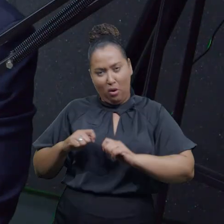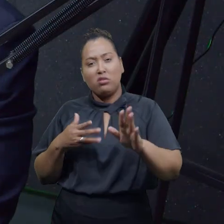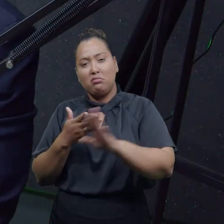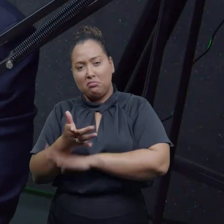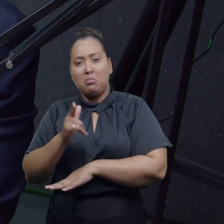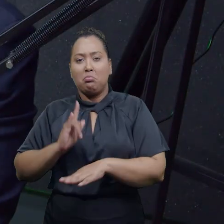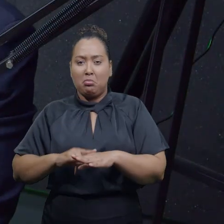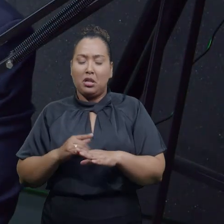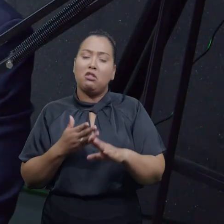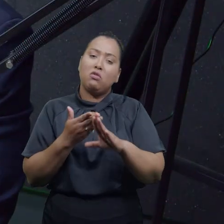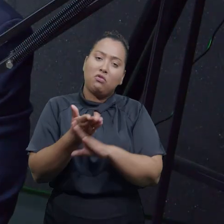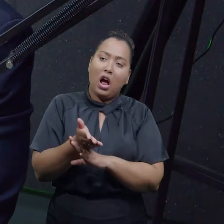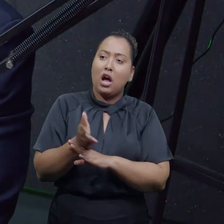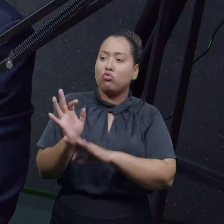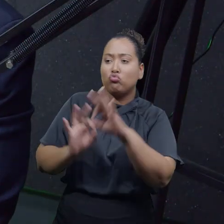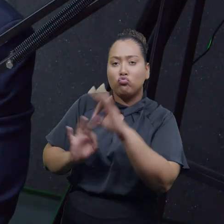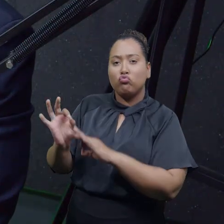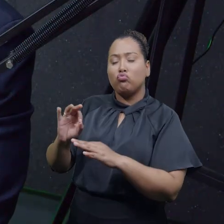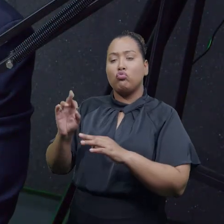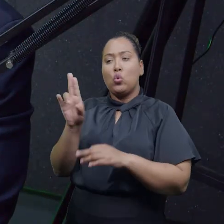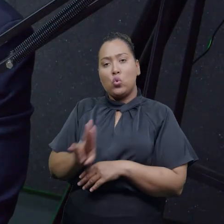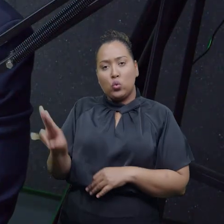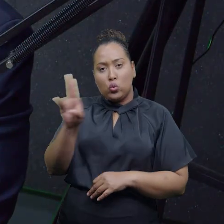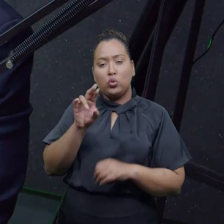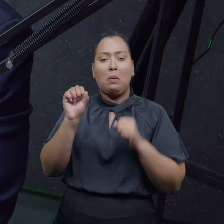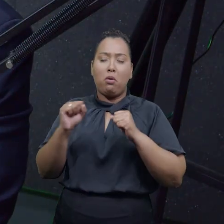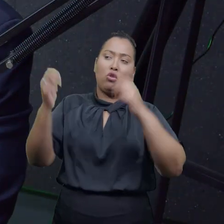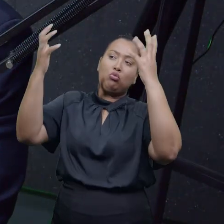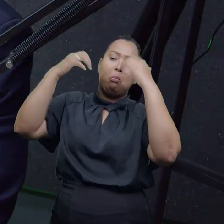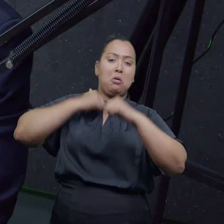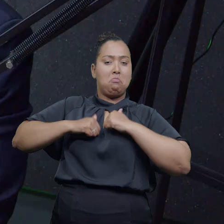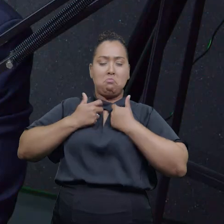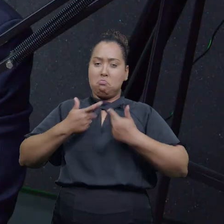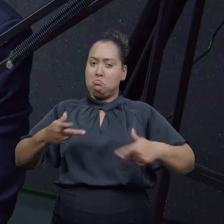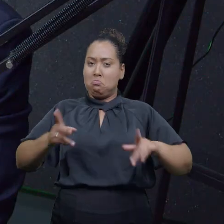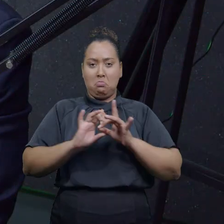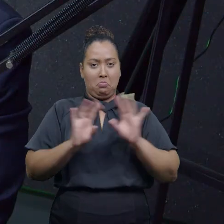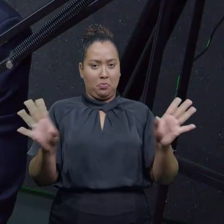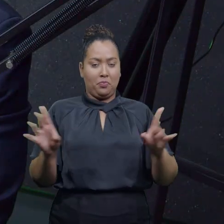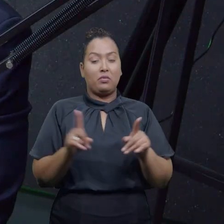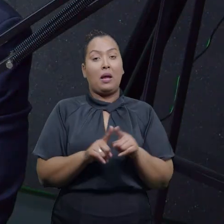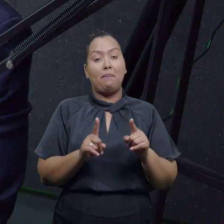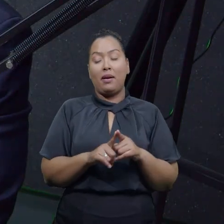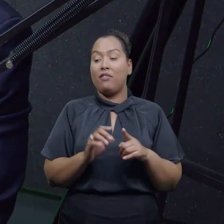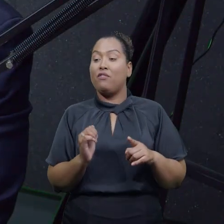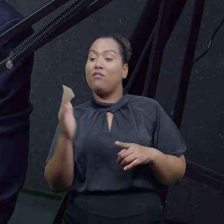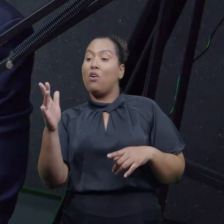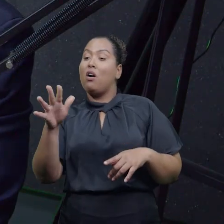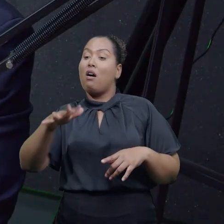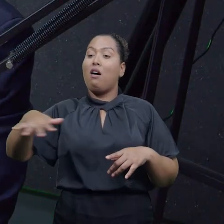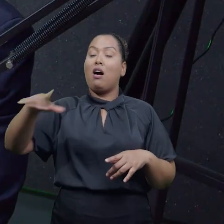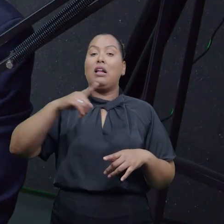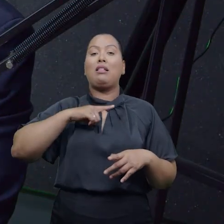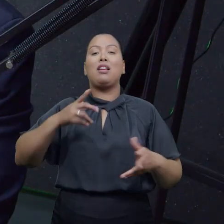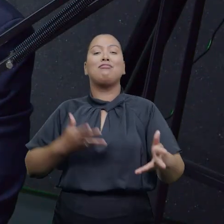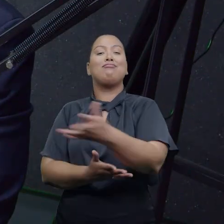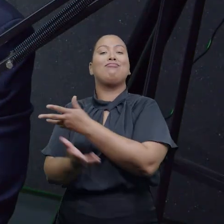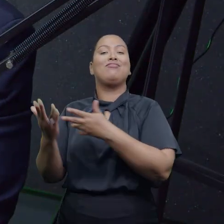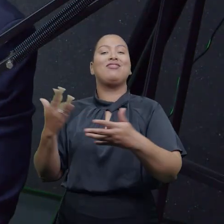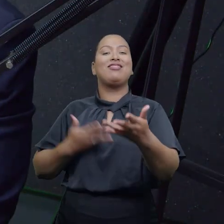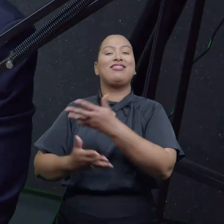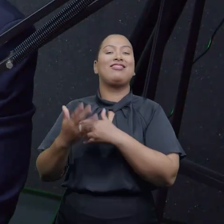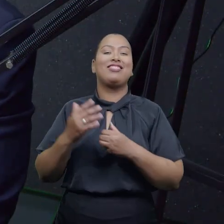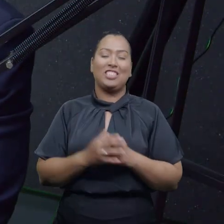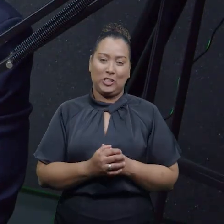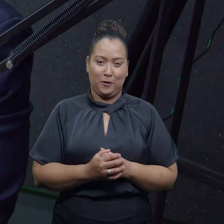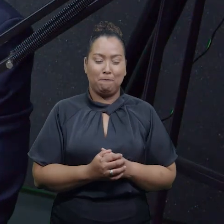por vezes tem a oportunidade também de entrar e fazer uso dessas estruturas de higiene. E tem um espaço de convivência também,